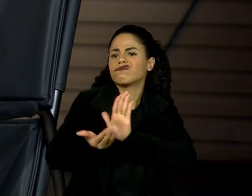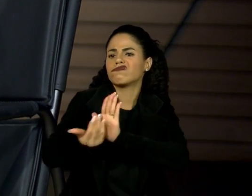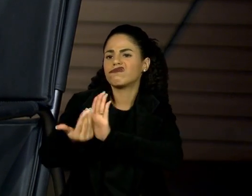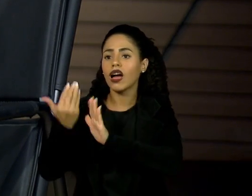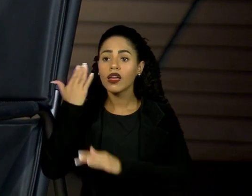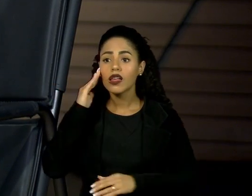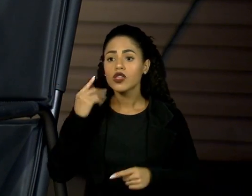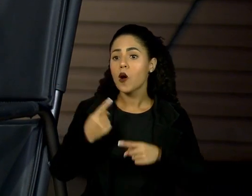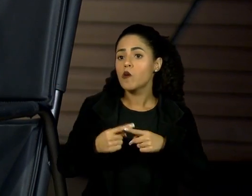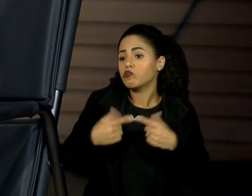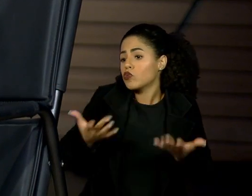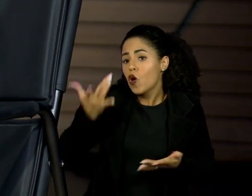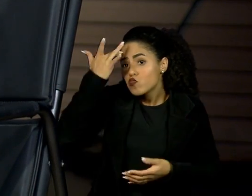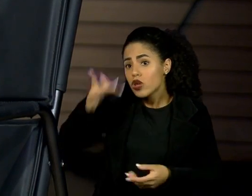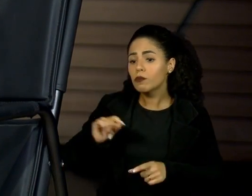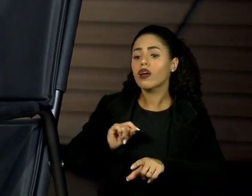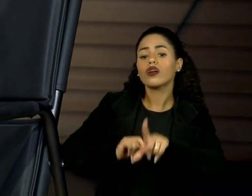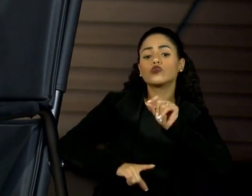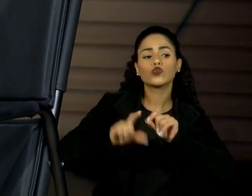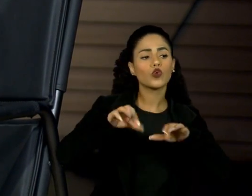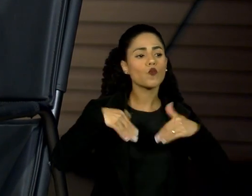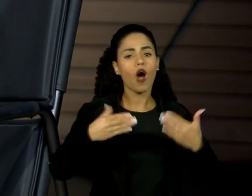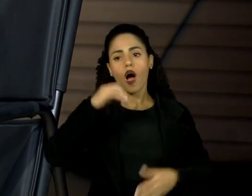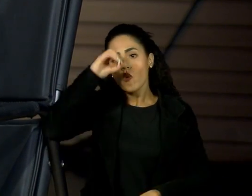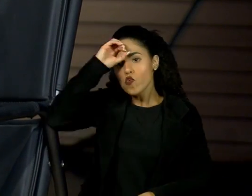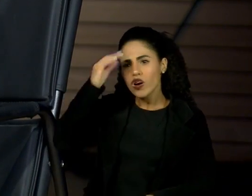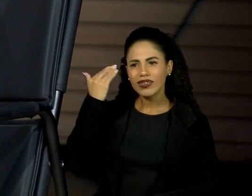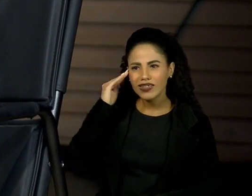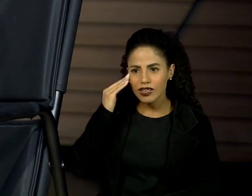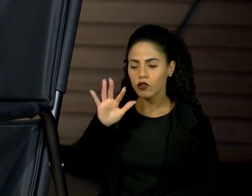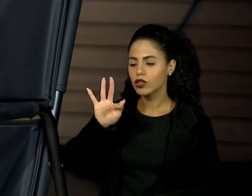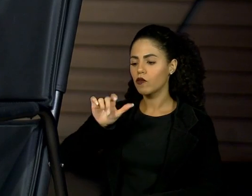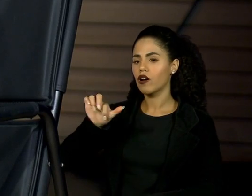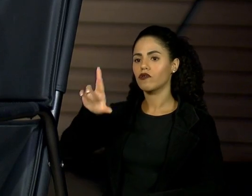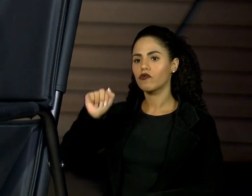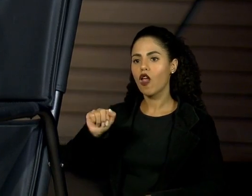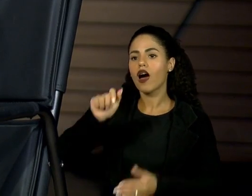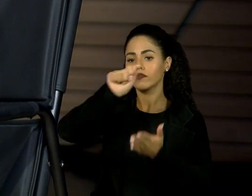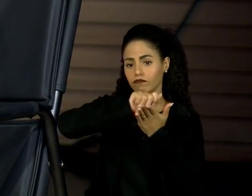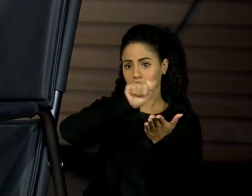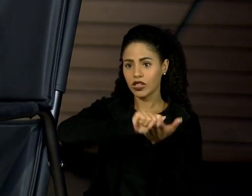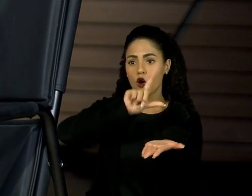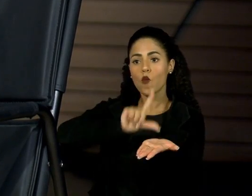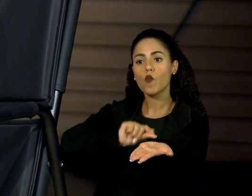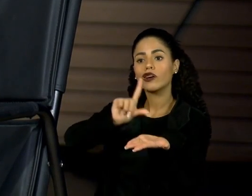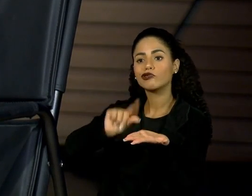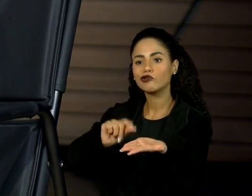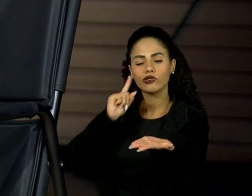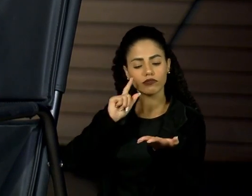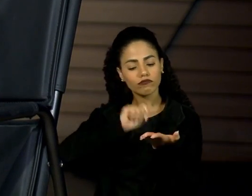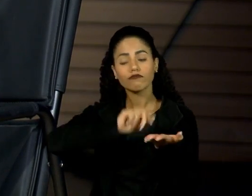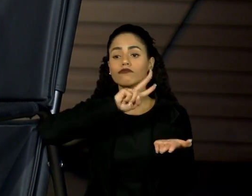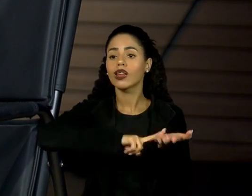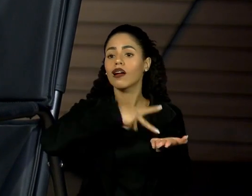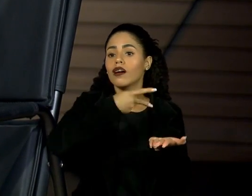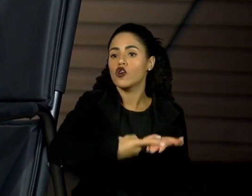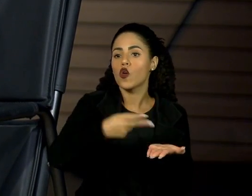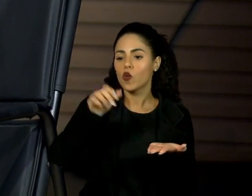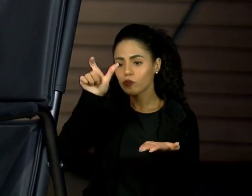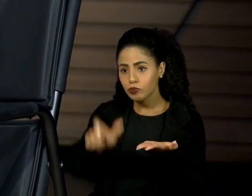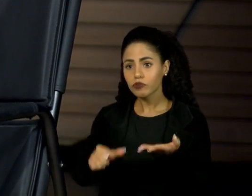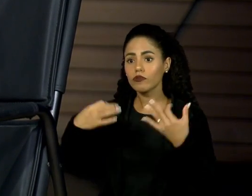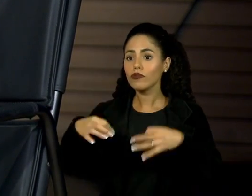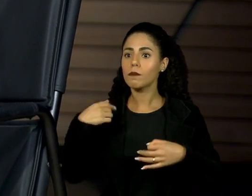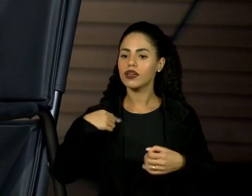exatamente por que foi feita aquela escolha. Então, a Flora, num artigo que ela escreveu, ela dá um exemplo da dificuldade de traduzir o autor defunto e o